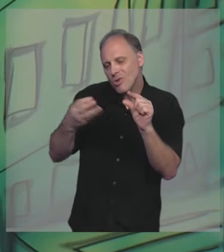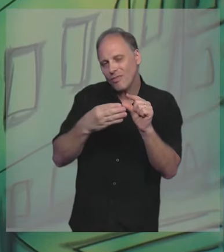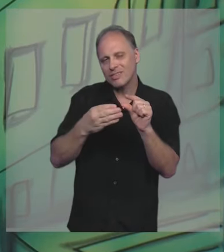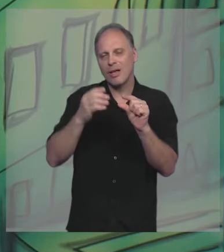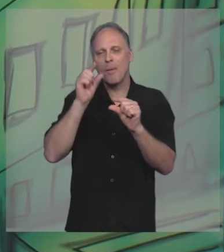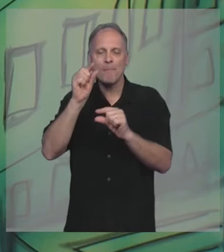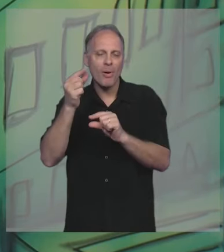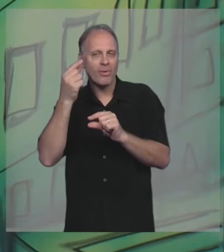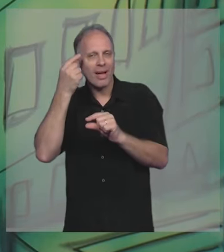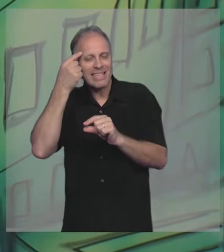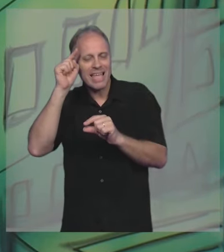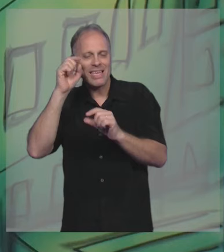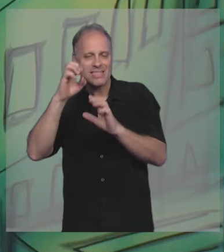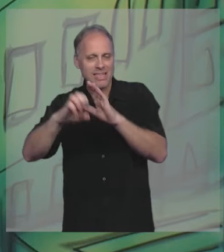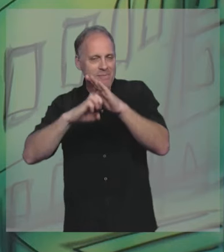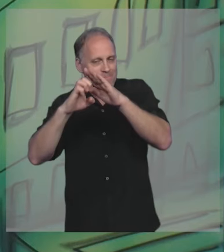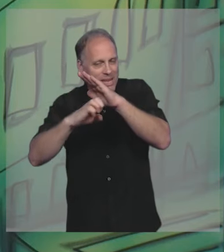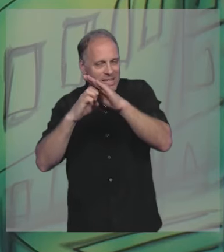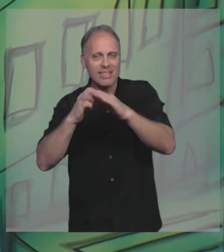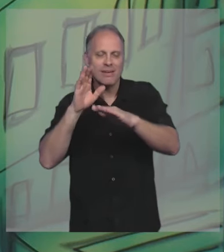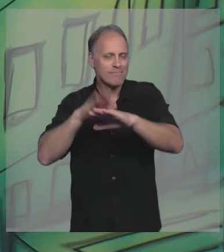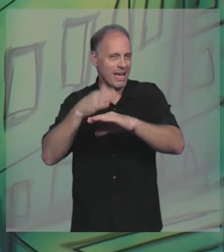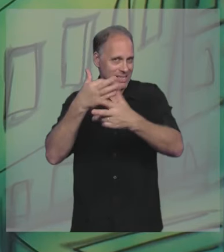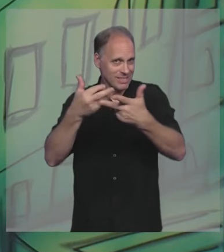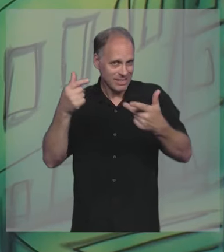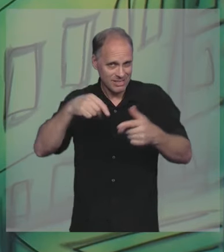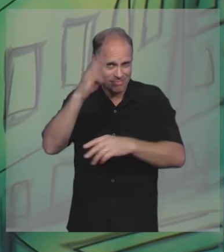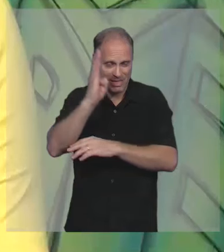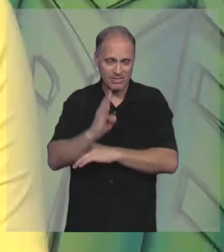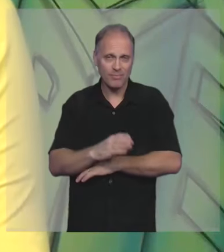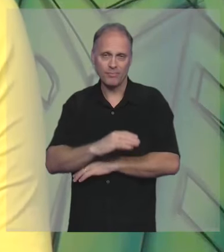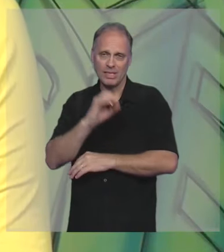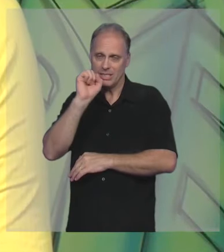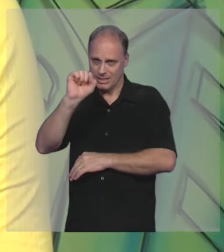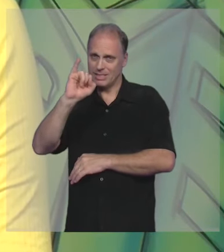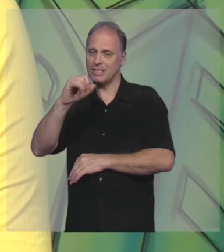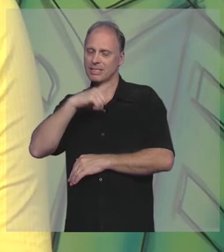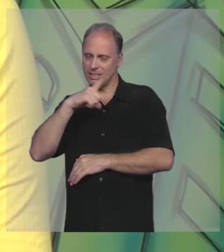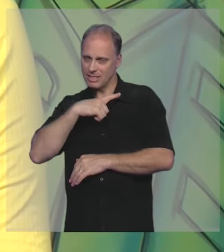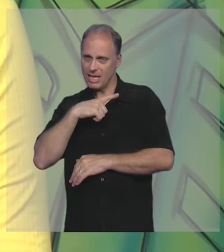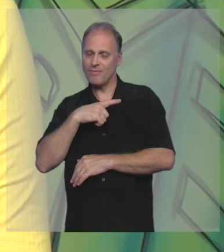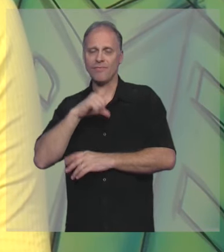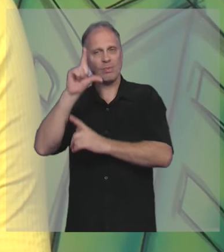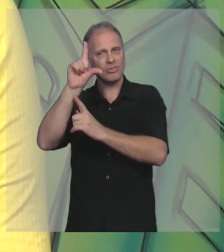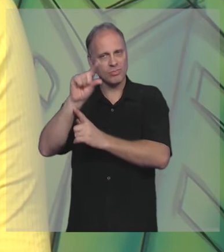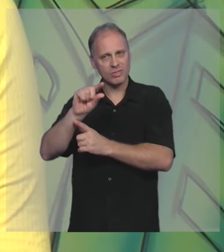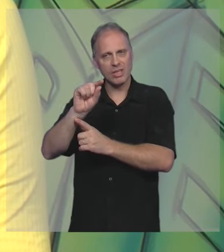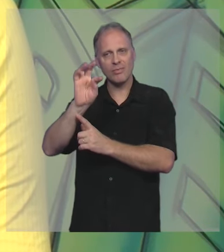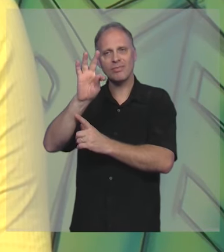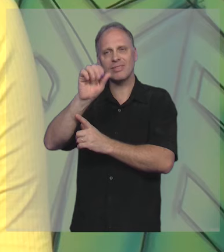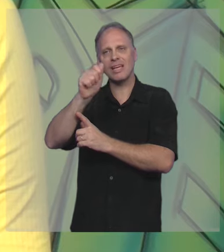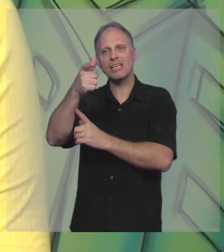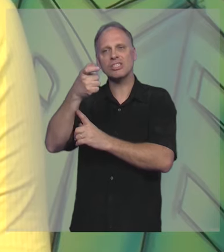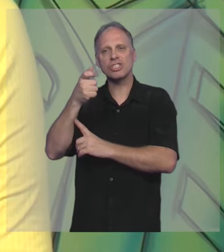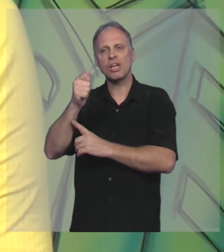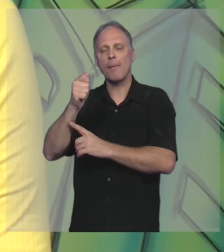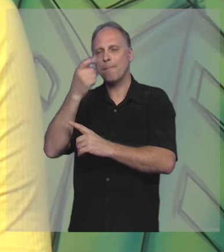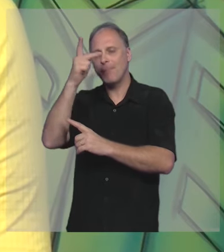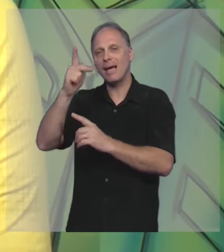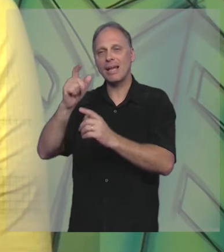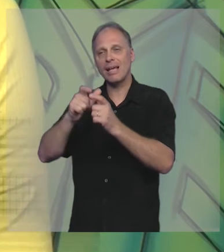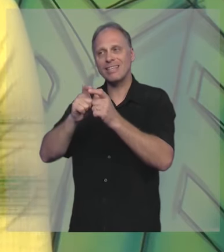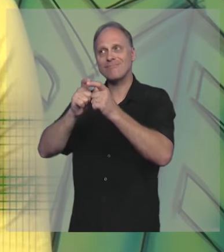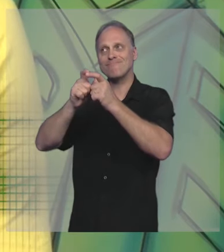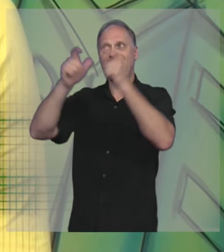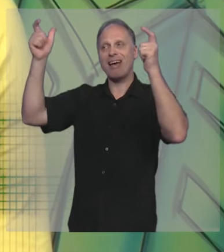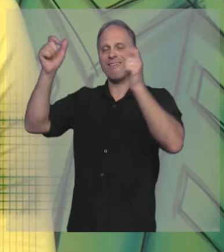pouco empreendedorismo por parte do nosso empresariado? Na verdade, assim, houve uma grande redução de taxas, mas para grandes empresas,